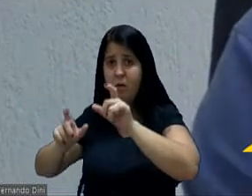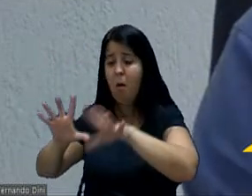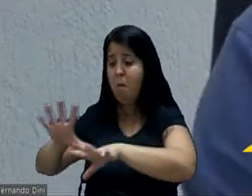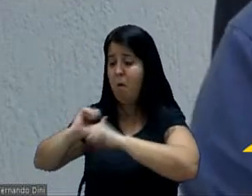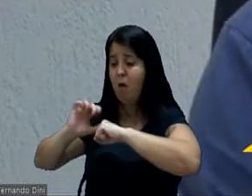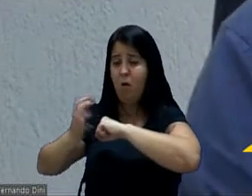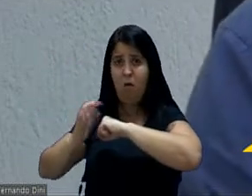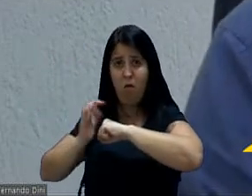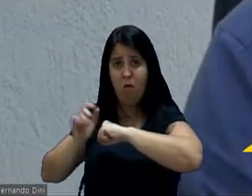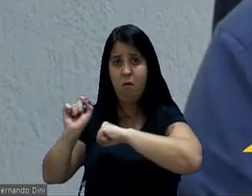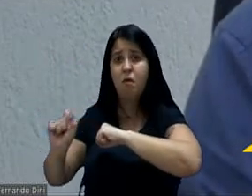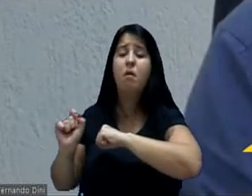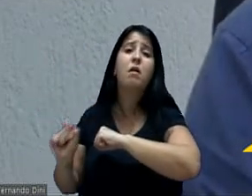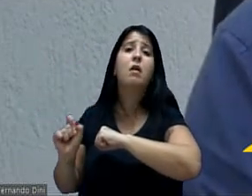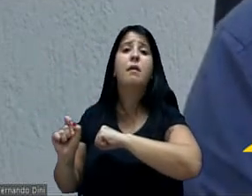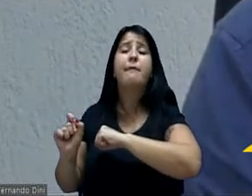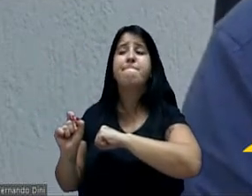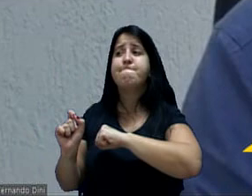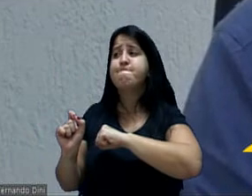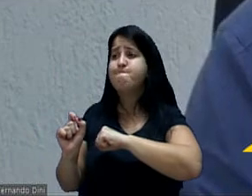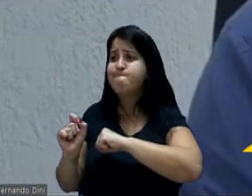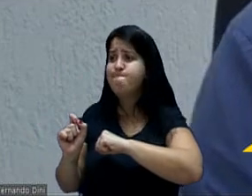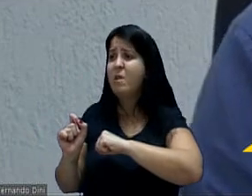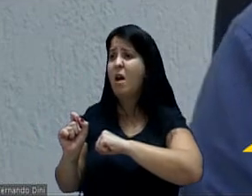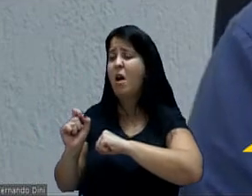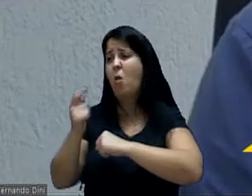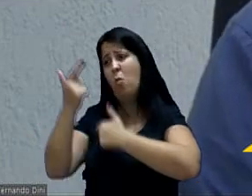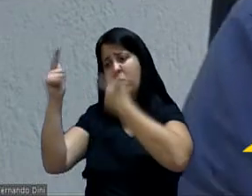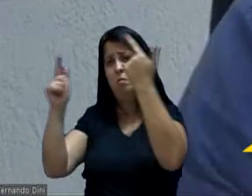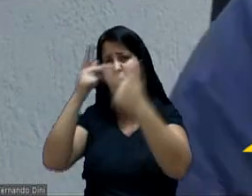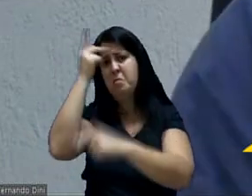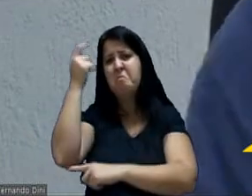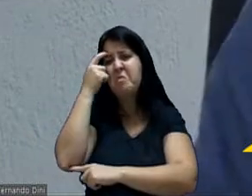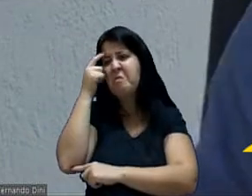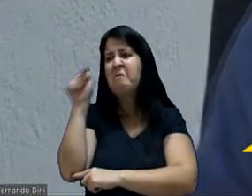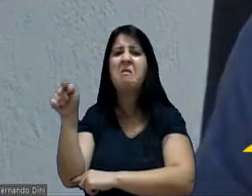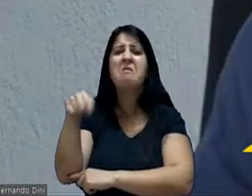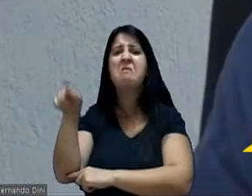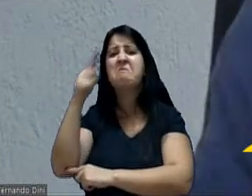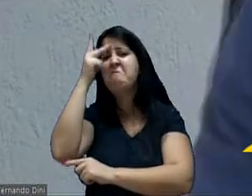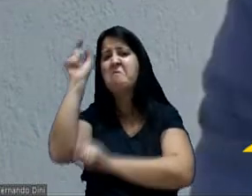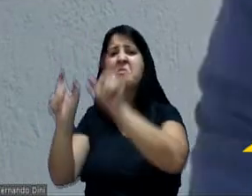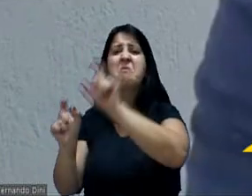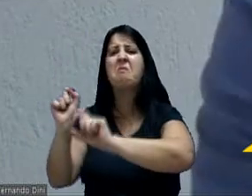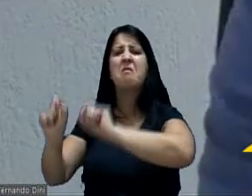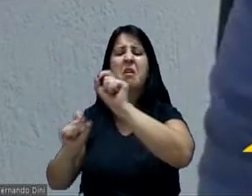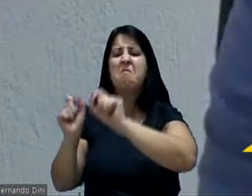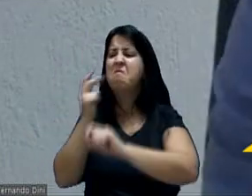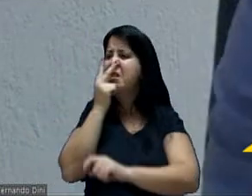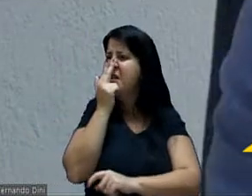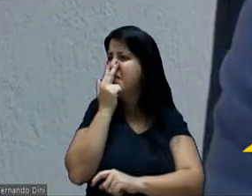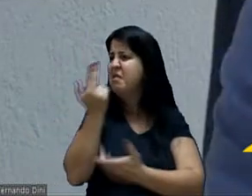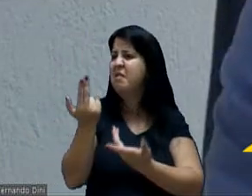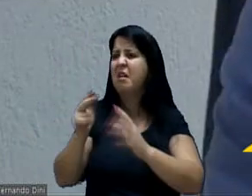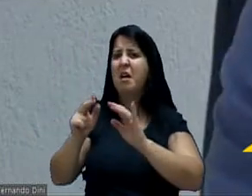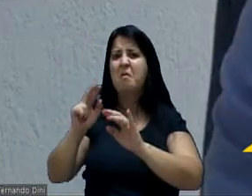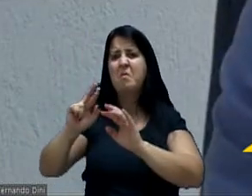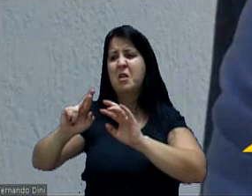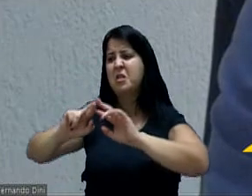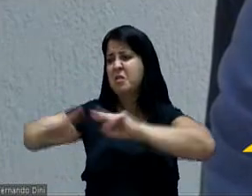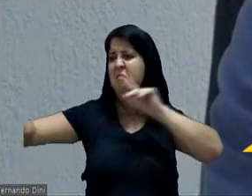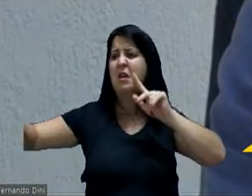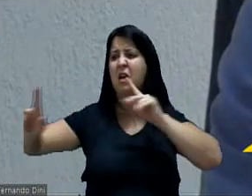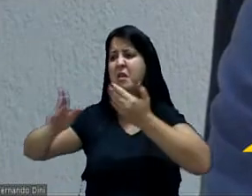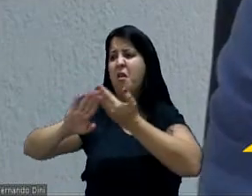Covid, na visão de muitos, são pessoas totalmente extirpadas da sociedade.